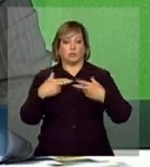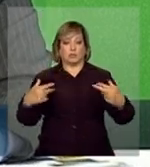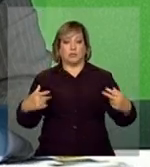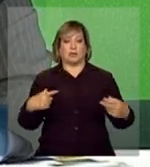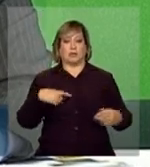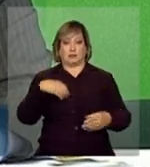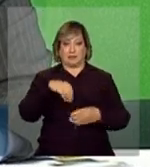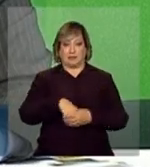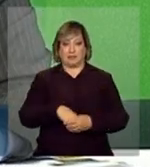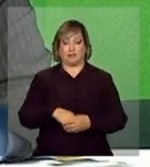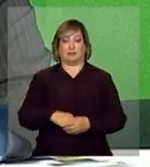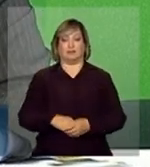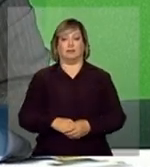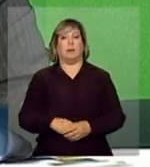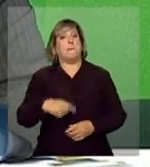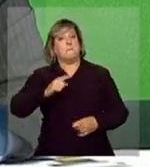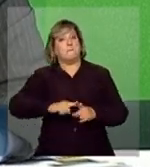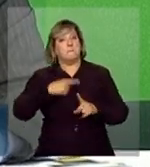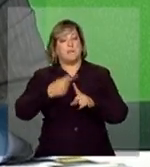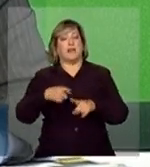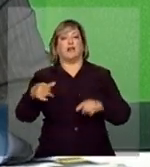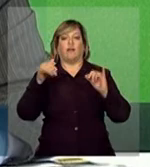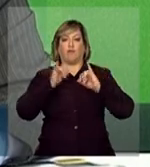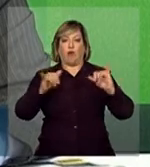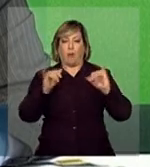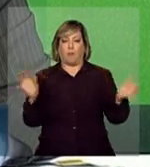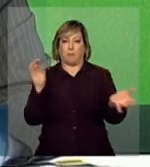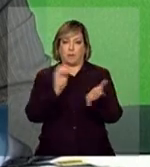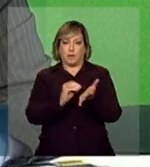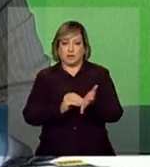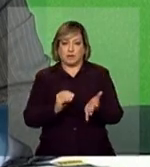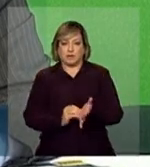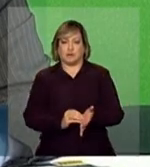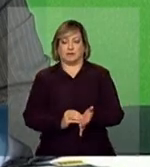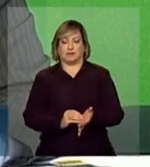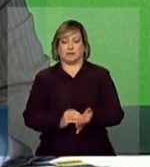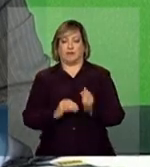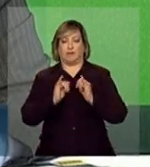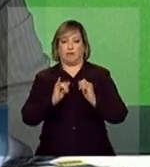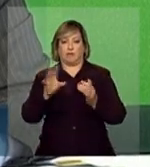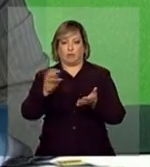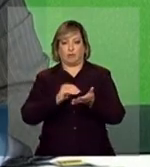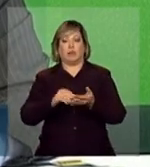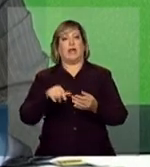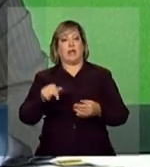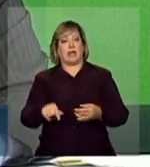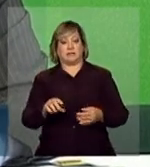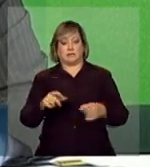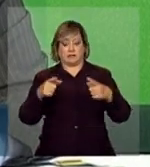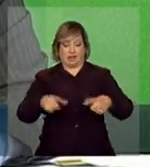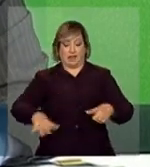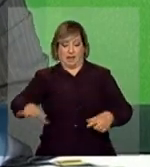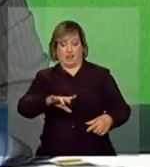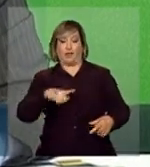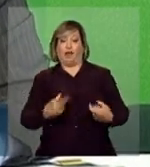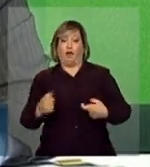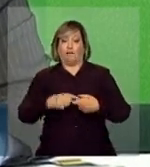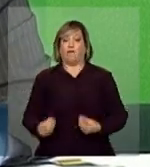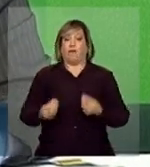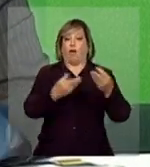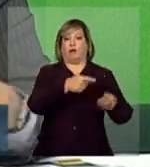mais as informações que vão sendo prestadas pelas informações e essas áreas que estão voltando ao Estado,